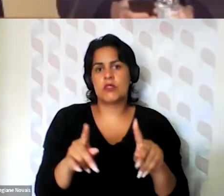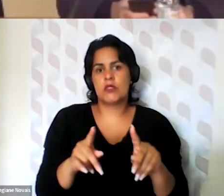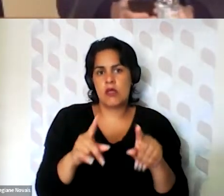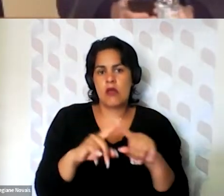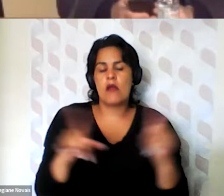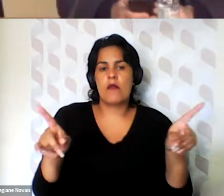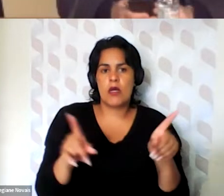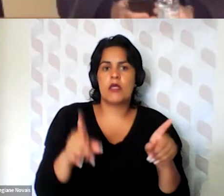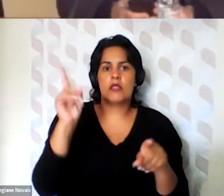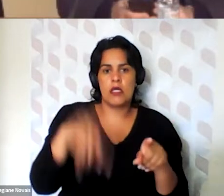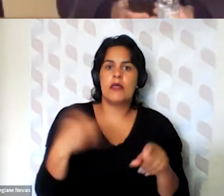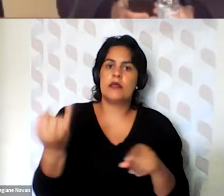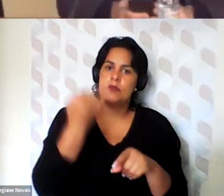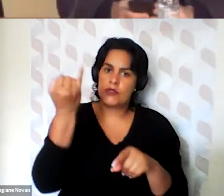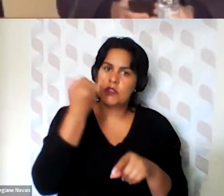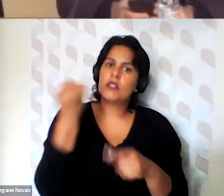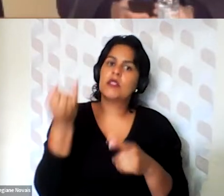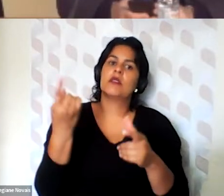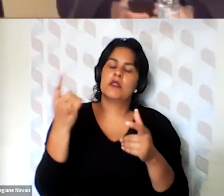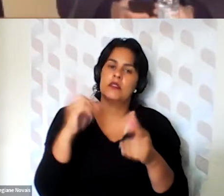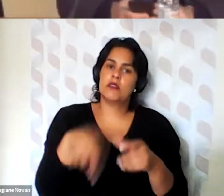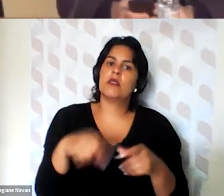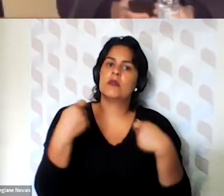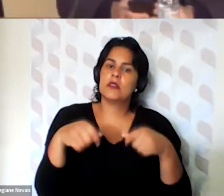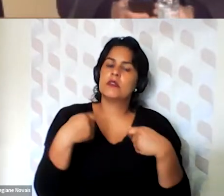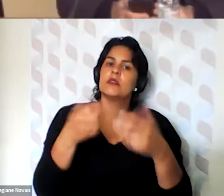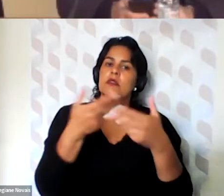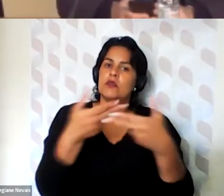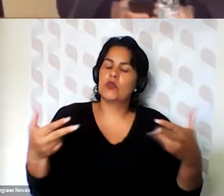eu concordo, a OCDE é uma organização cara, mas não é